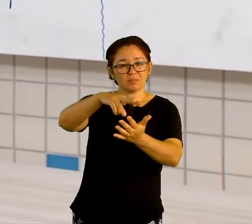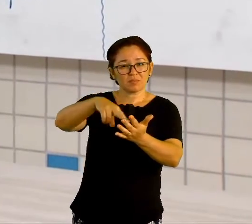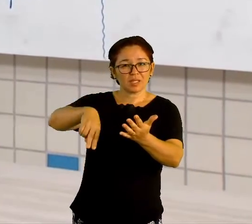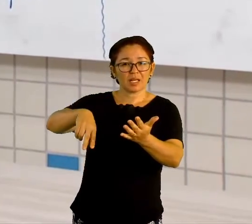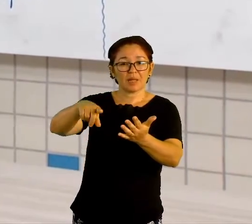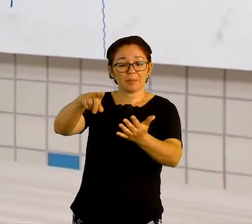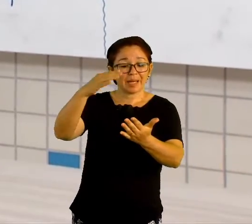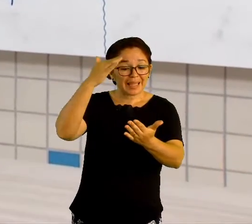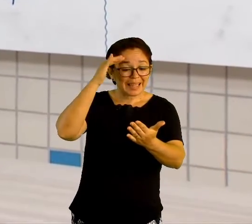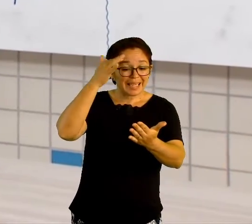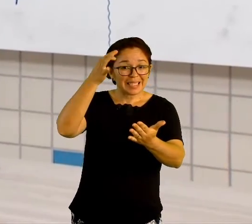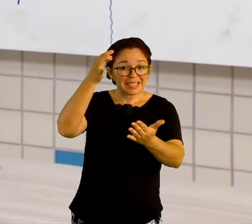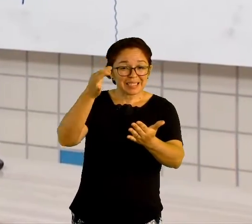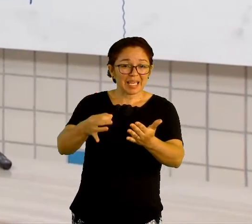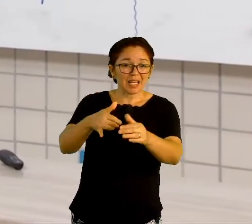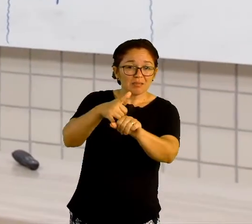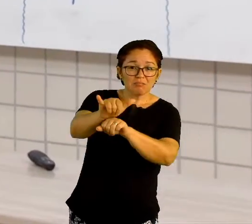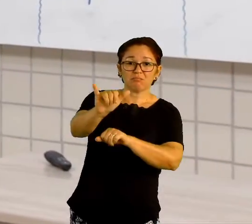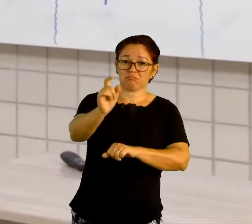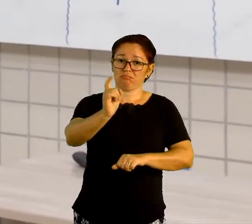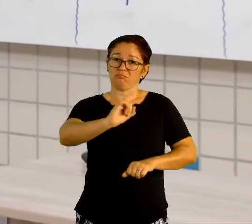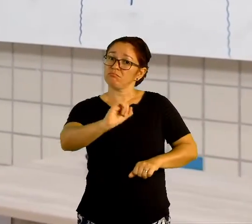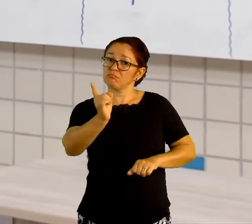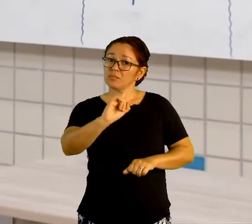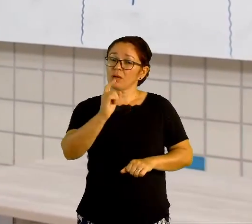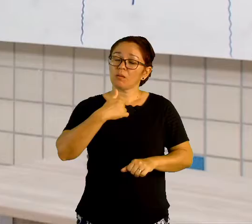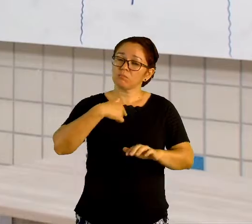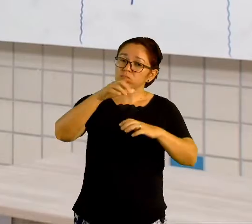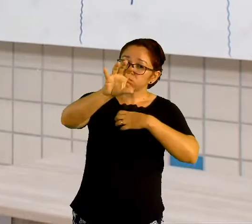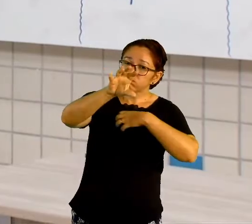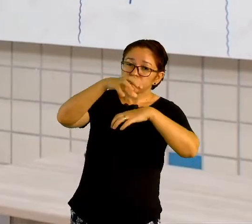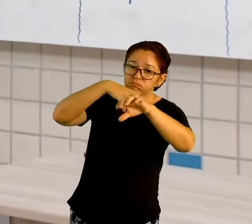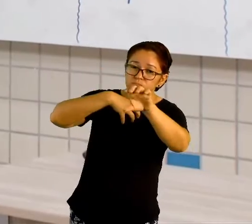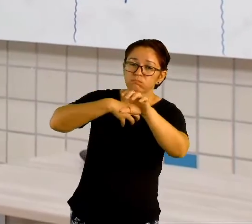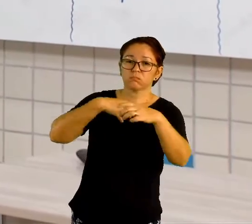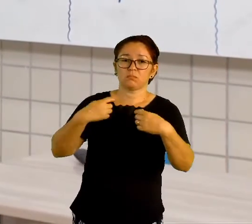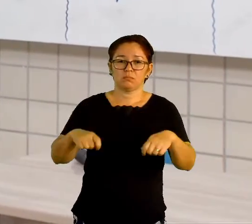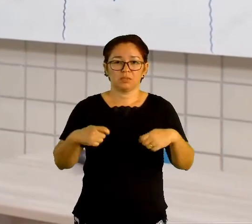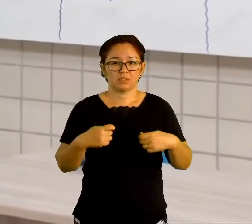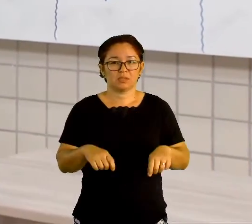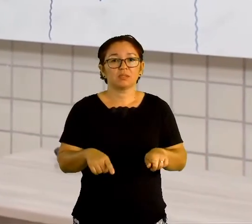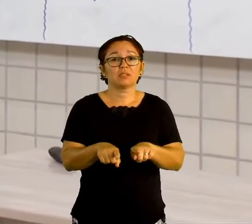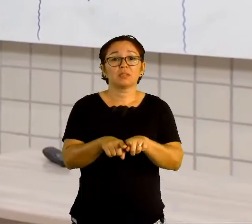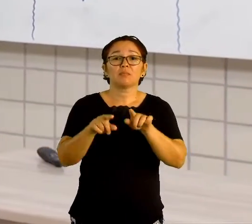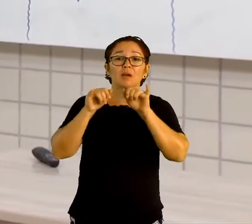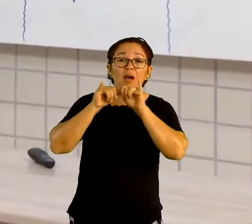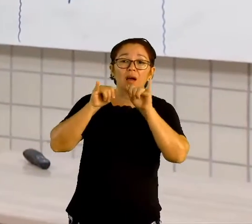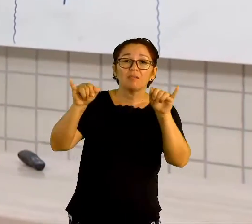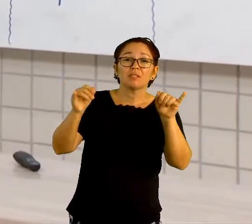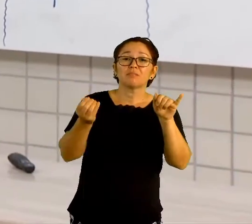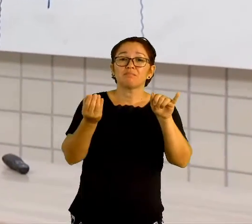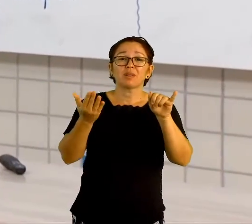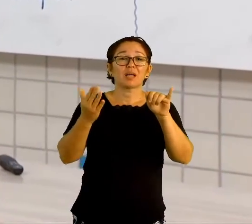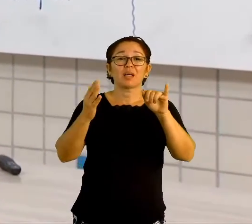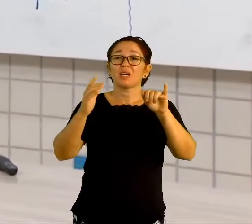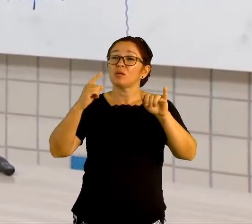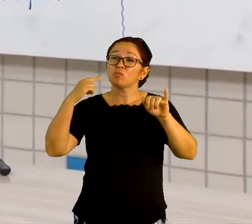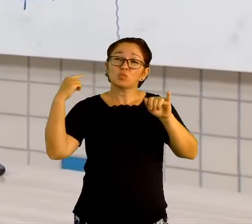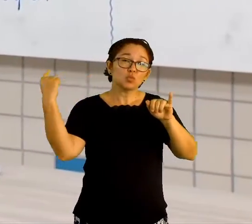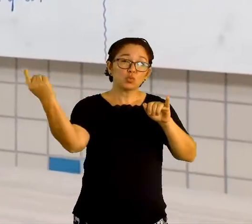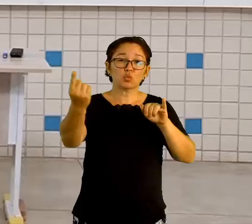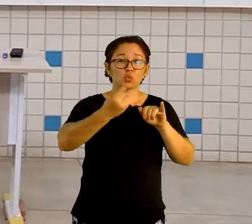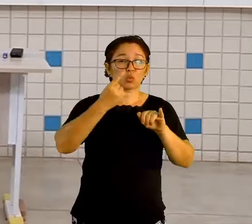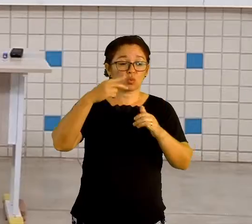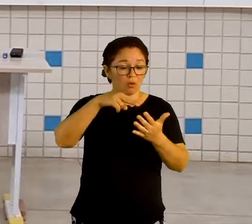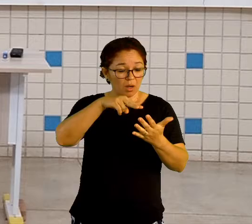naquela notícia. Ela precisa ser universal. O que significa, professor,